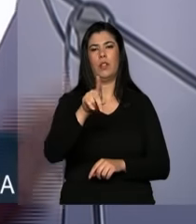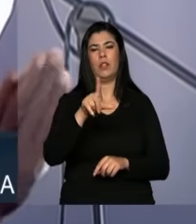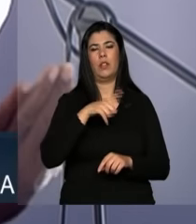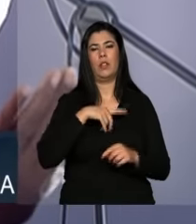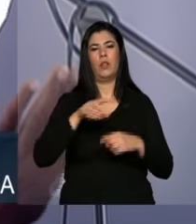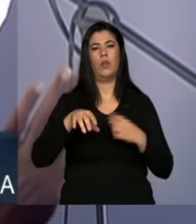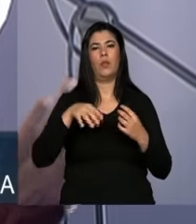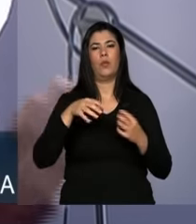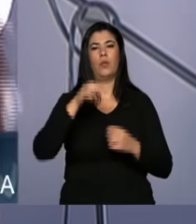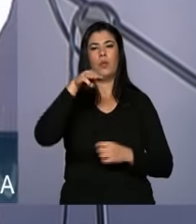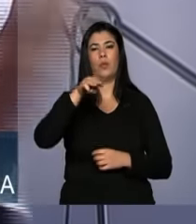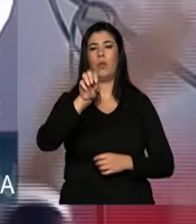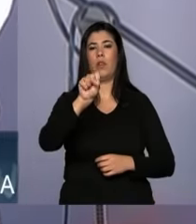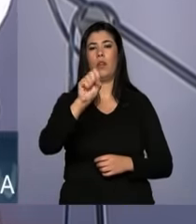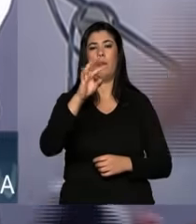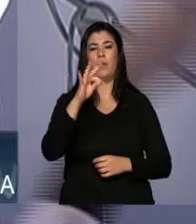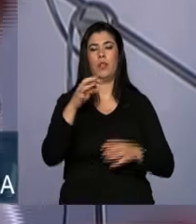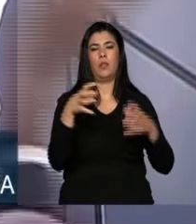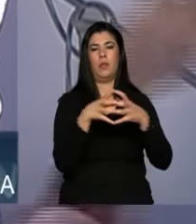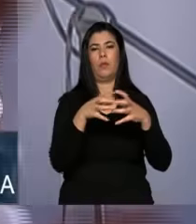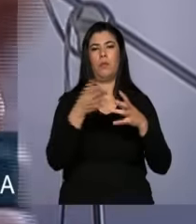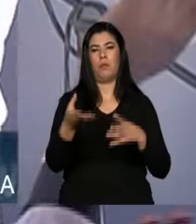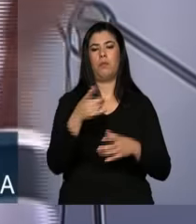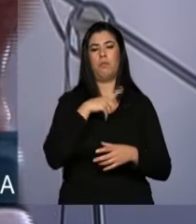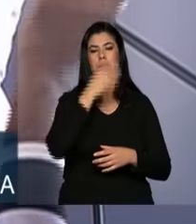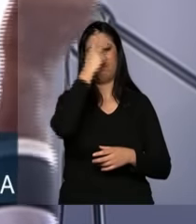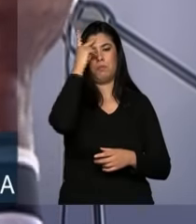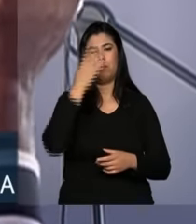Cadê a turma do MST? Está aí?